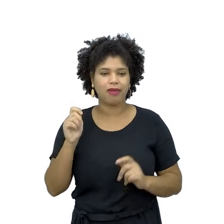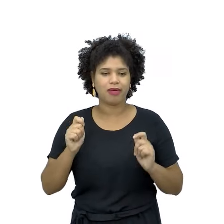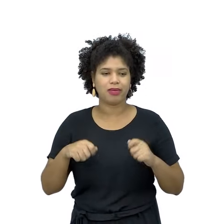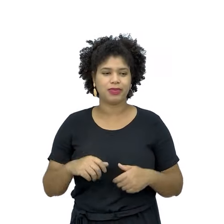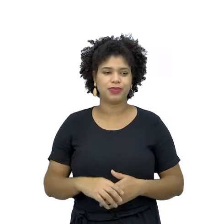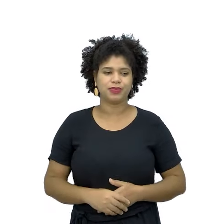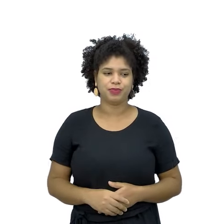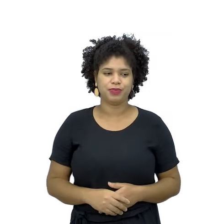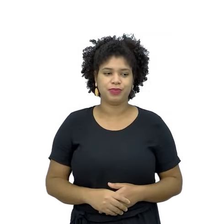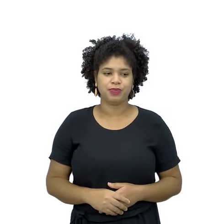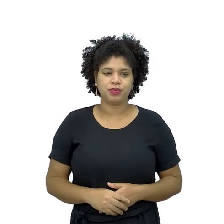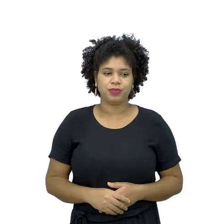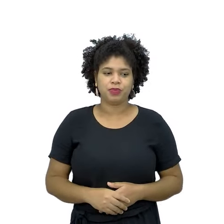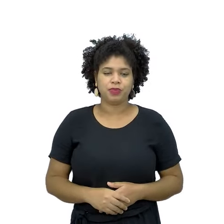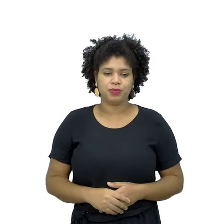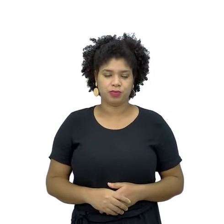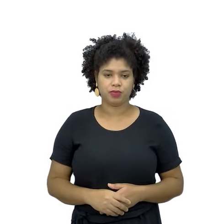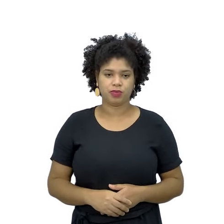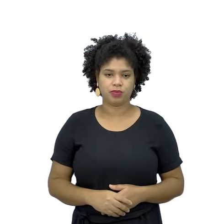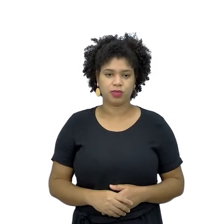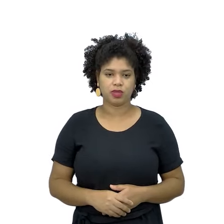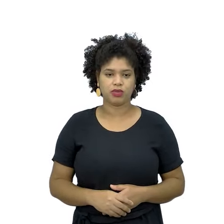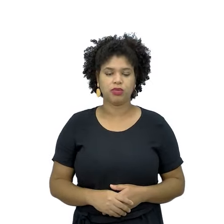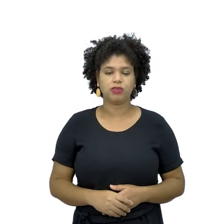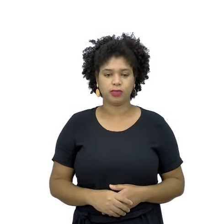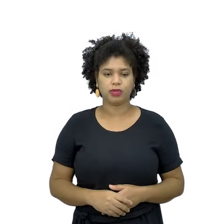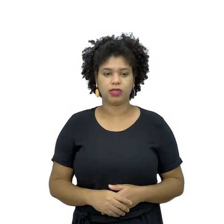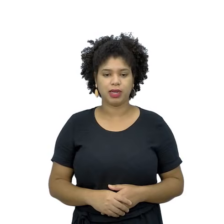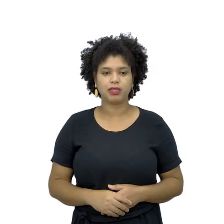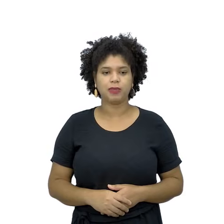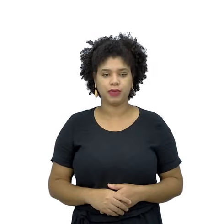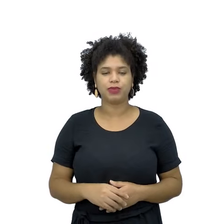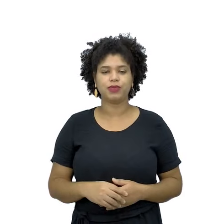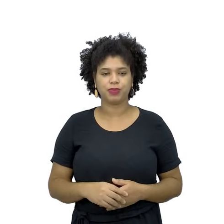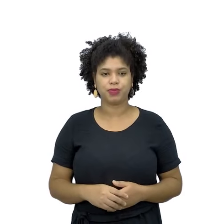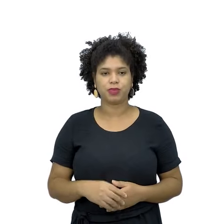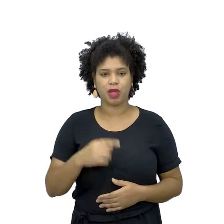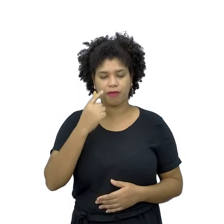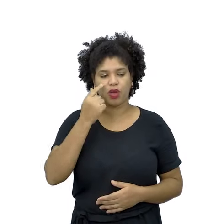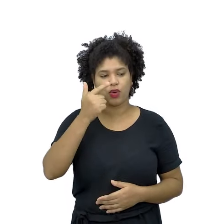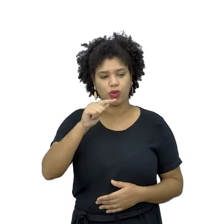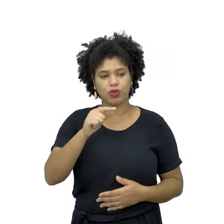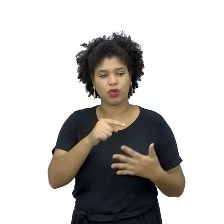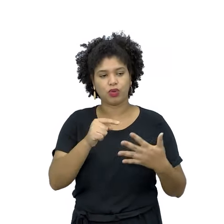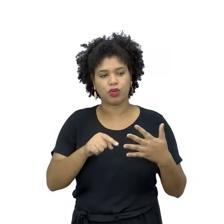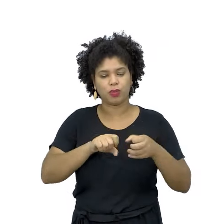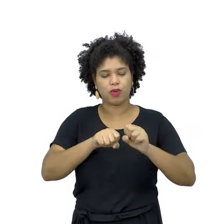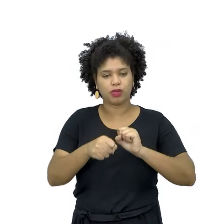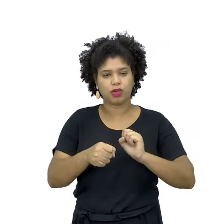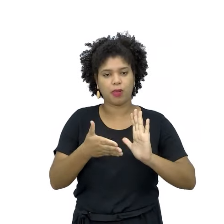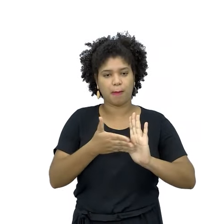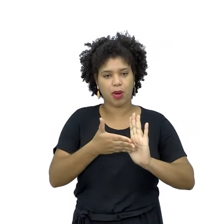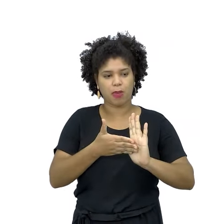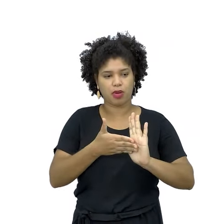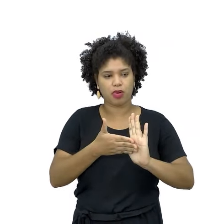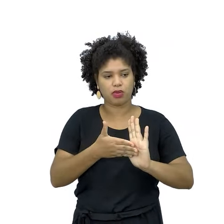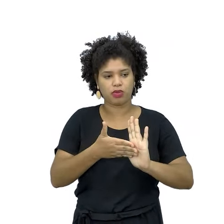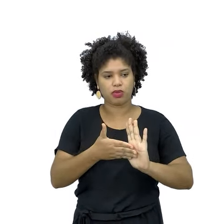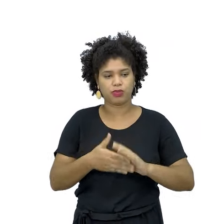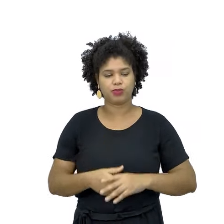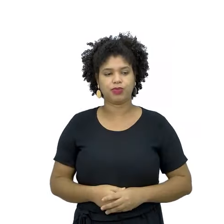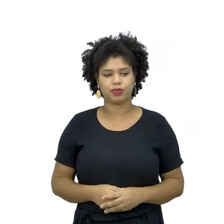e um diálogo sobre a informação da proposta, da intenção